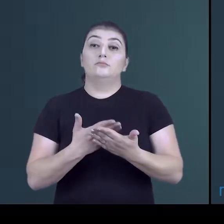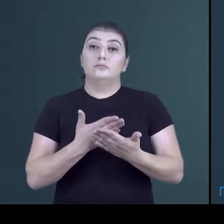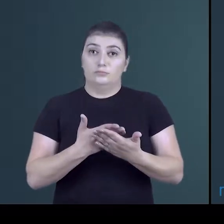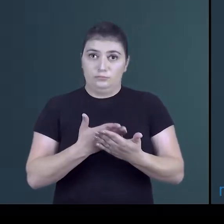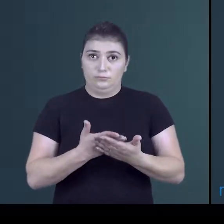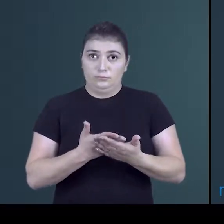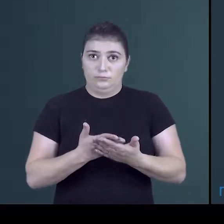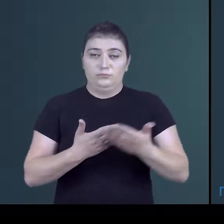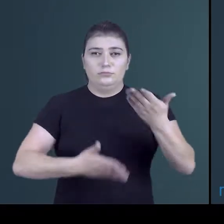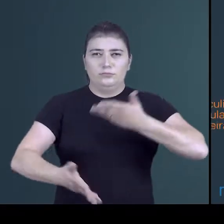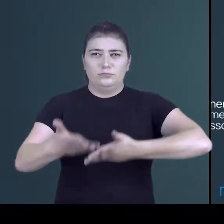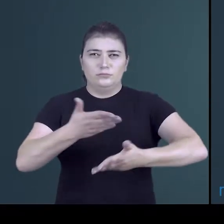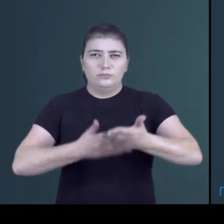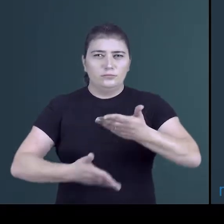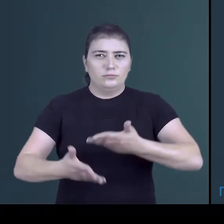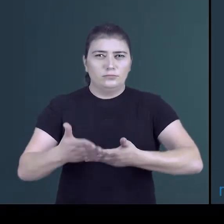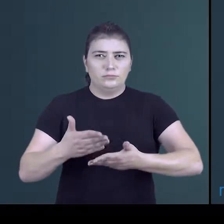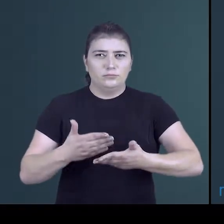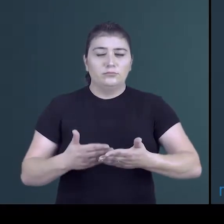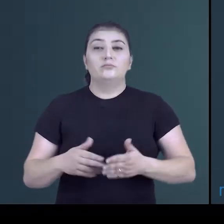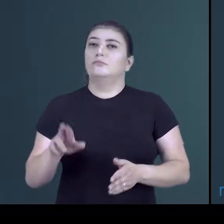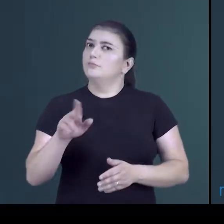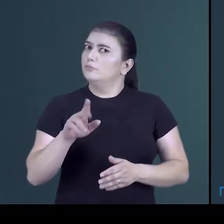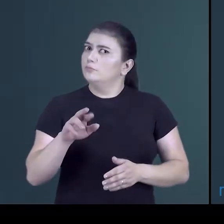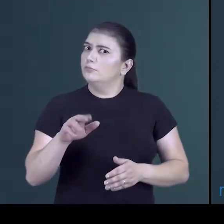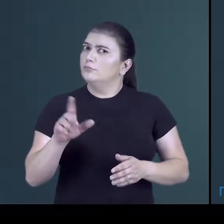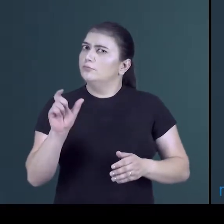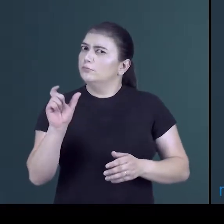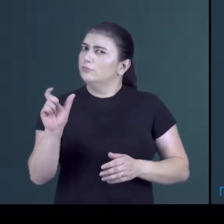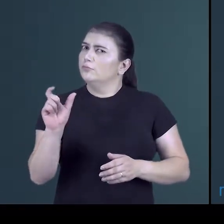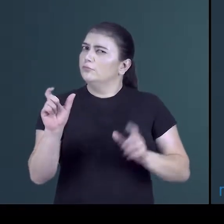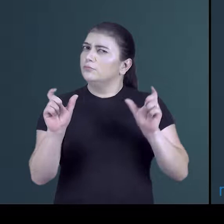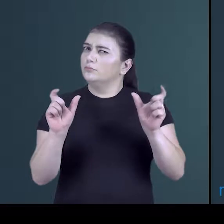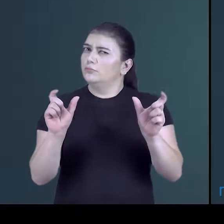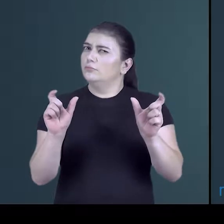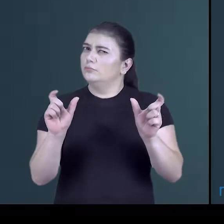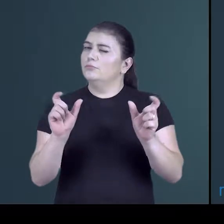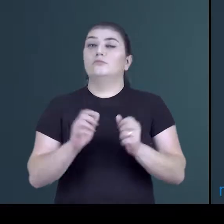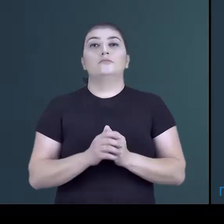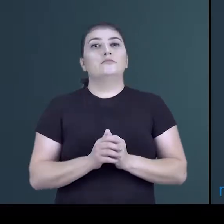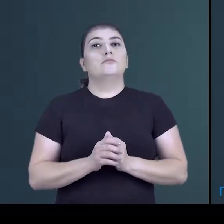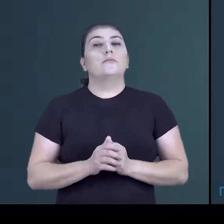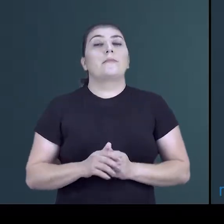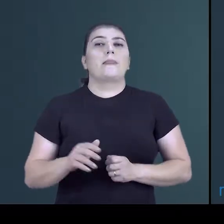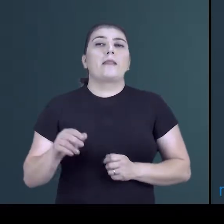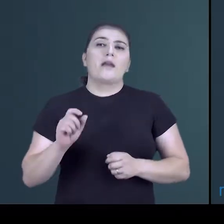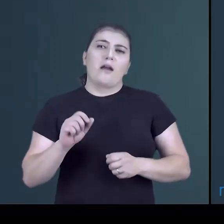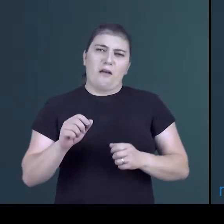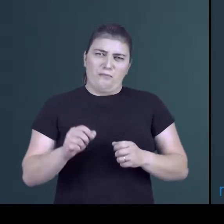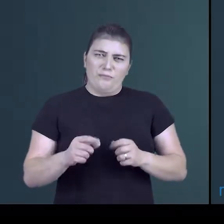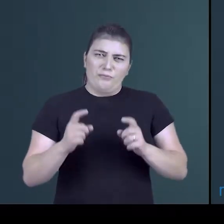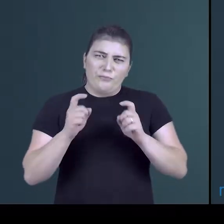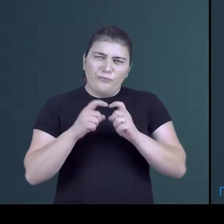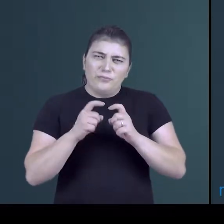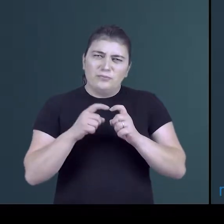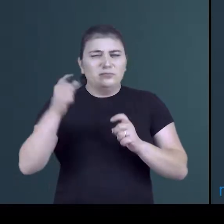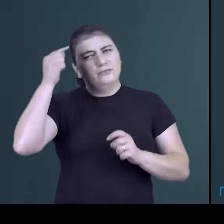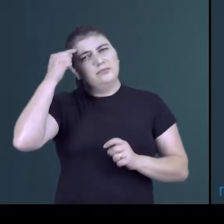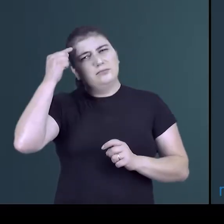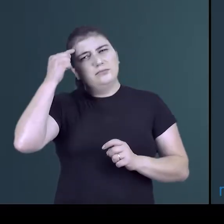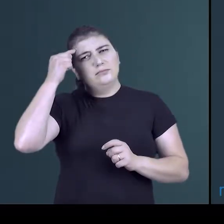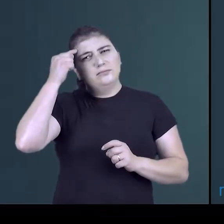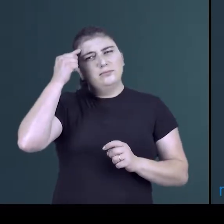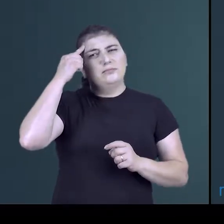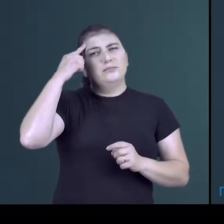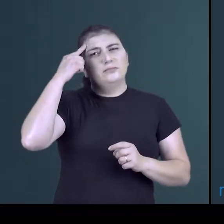estudar somente a relação de igualdade entre as palavras. Quando falamos em concordância,